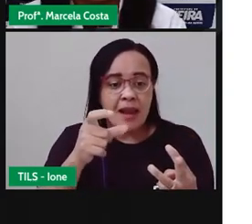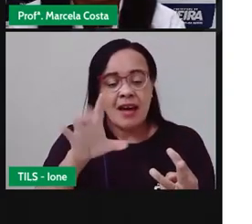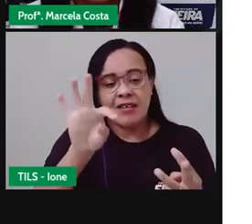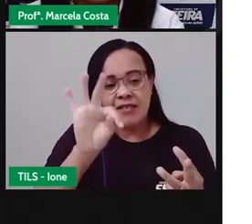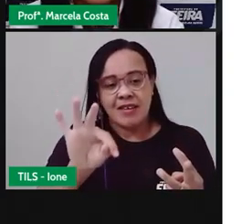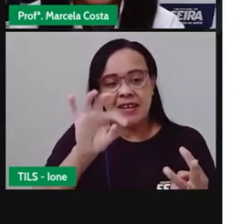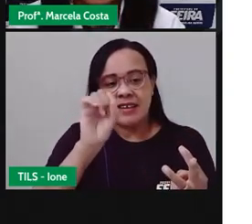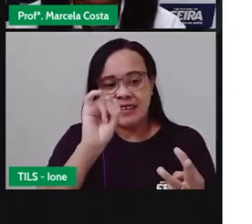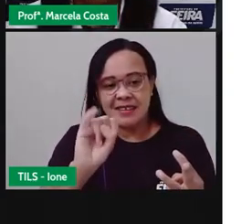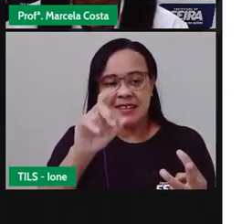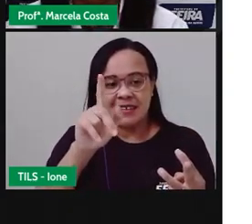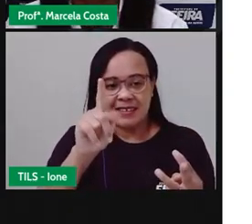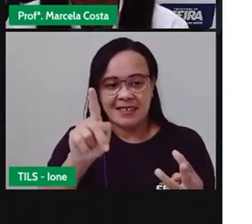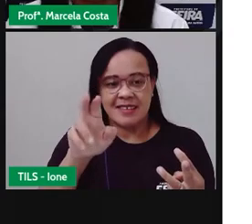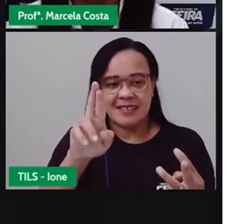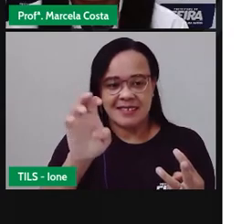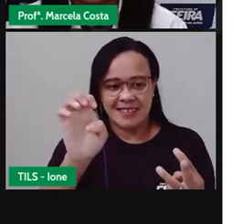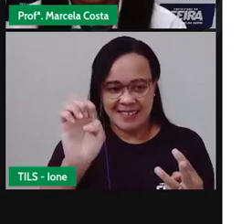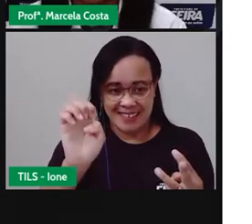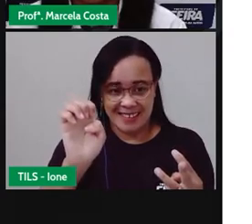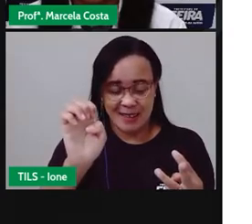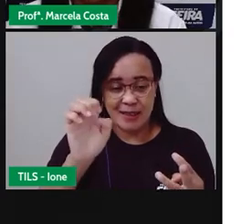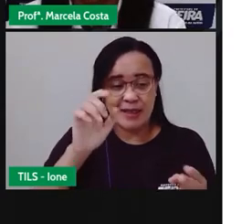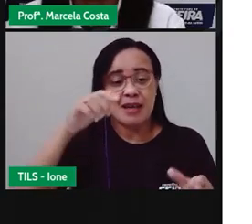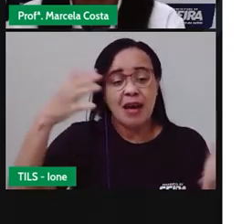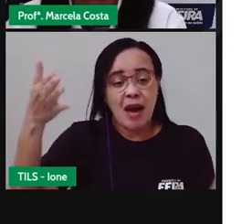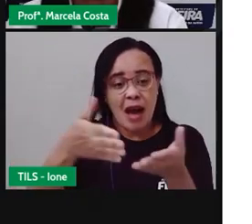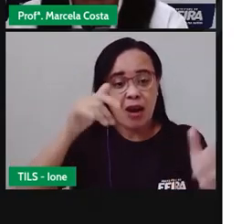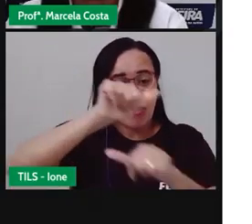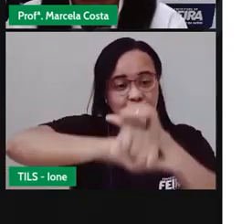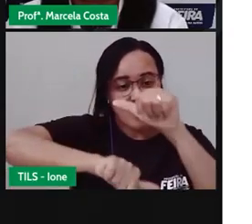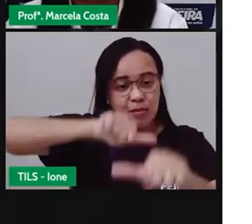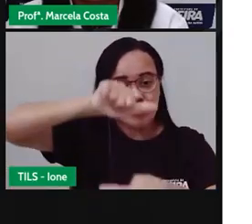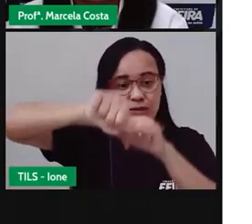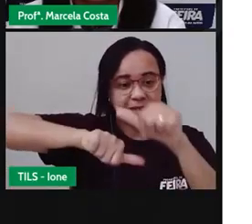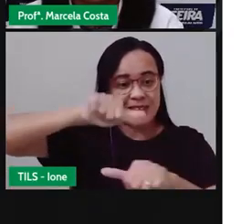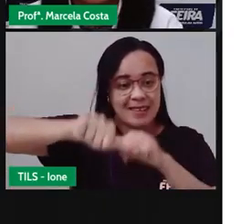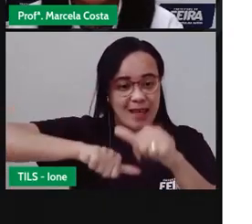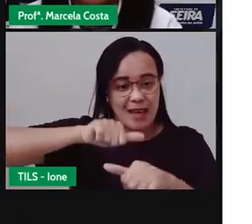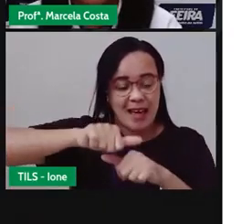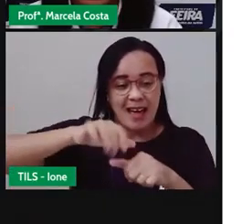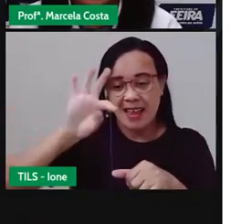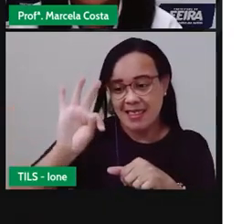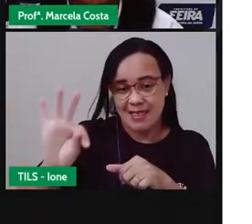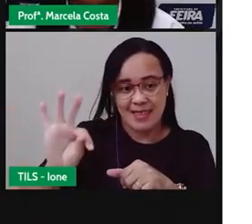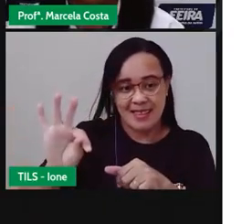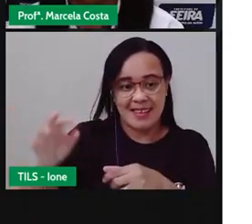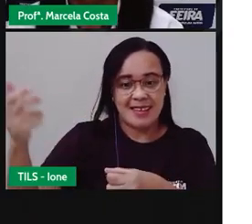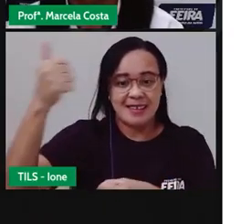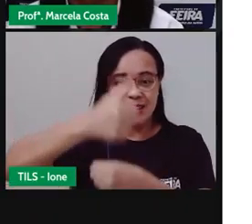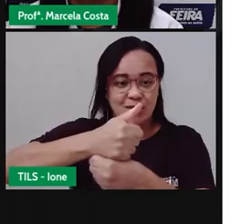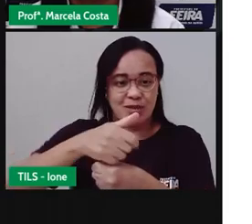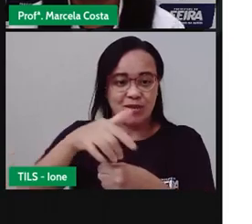a letra T por a letra F e vamos descobrir que som vai ser produzido.